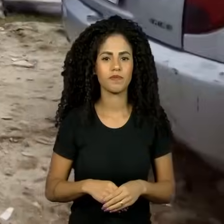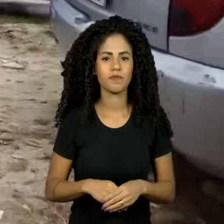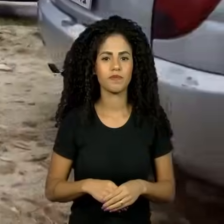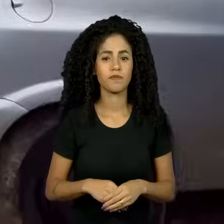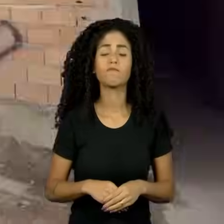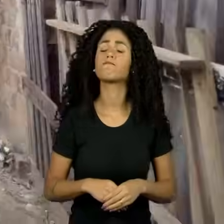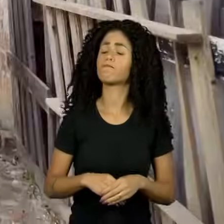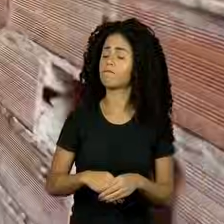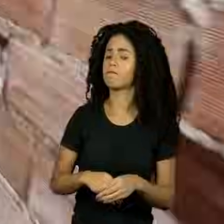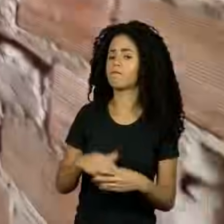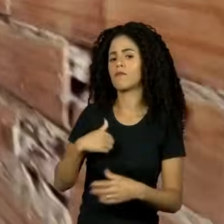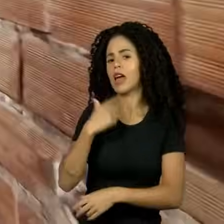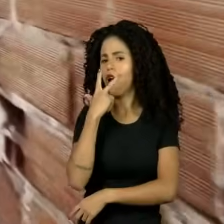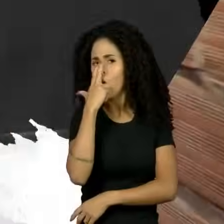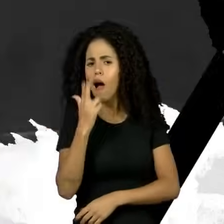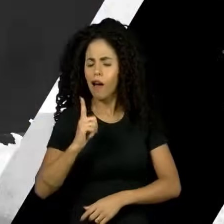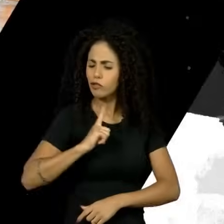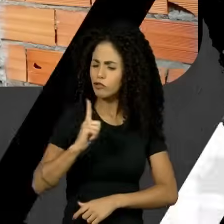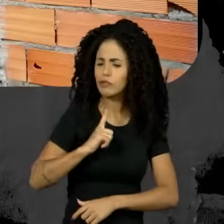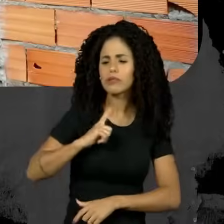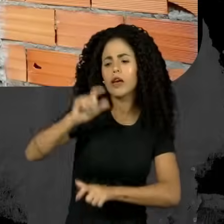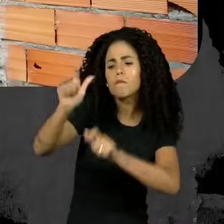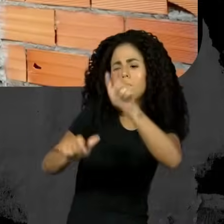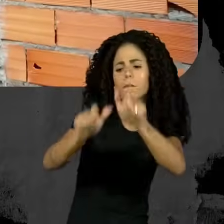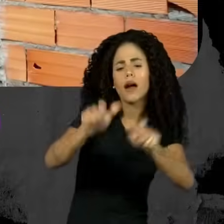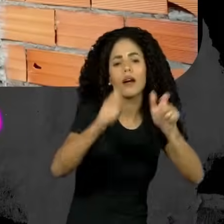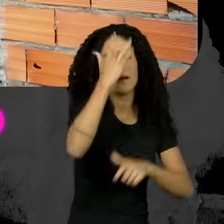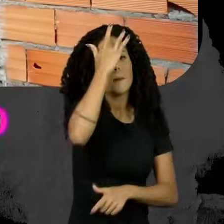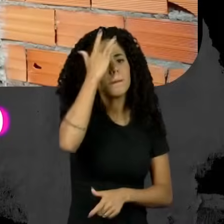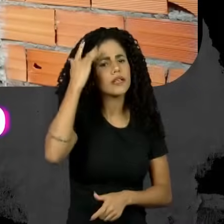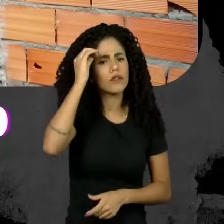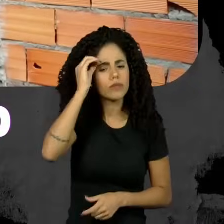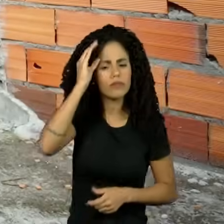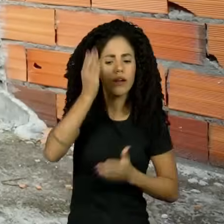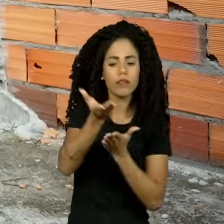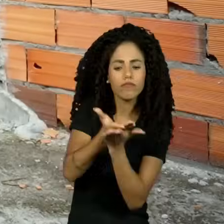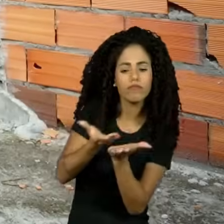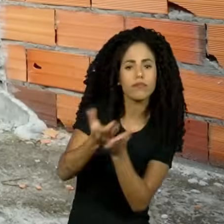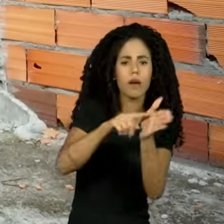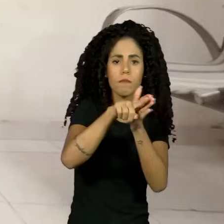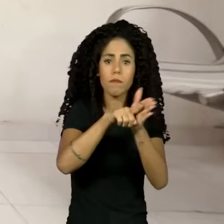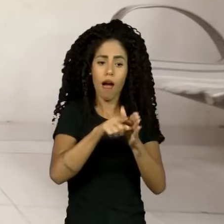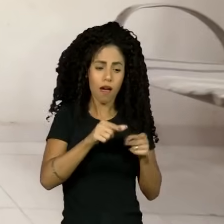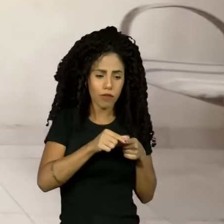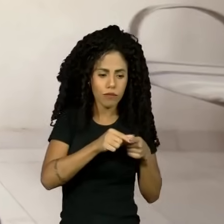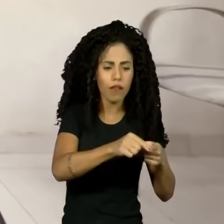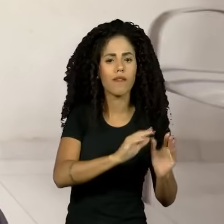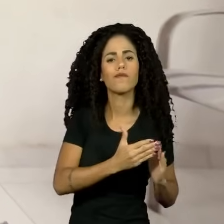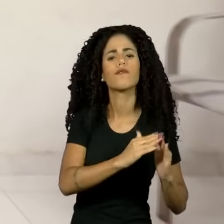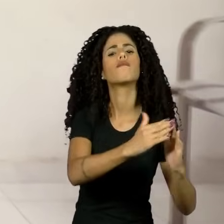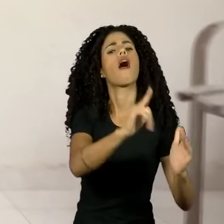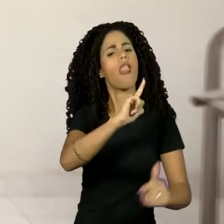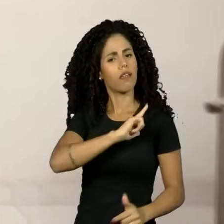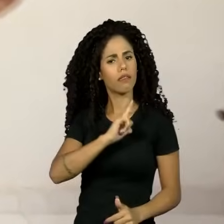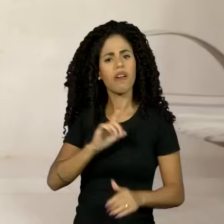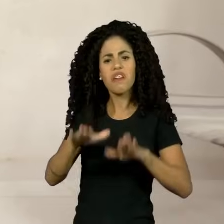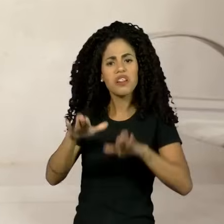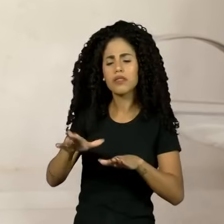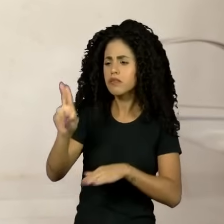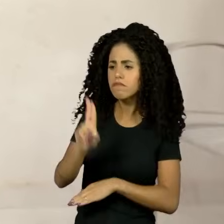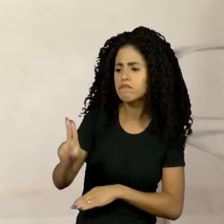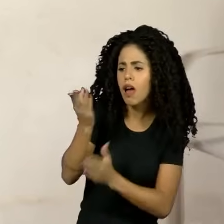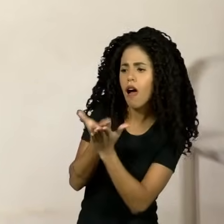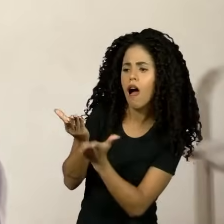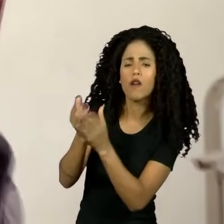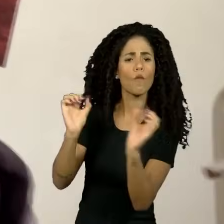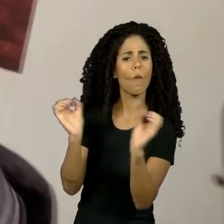Eu acho que existem muitos intelectuais do povo, da quebrada, da favela, que não passaram pela universidade, muitos que